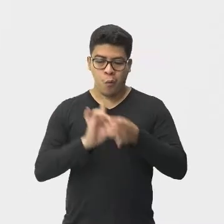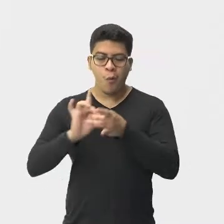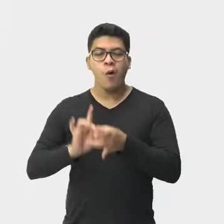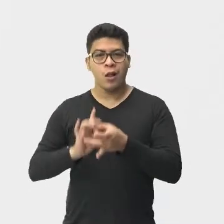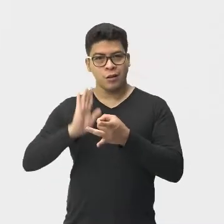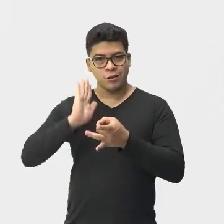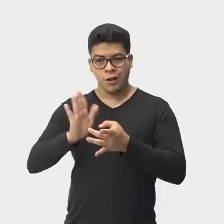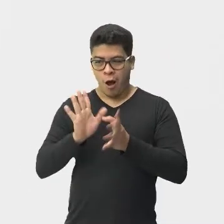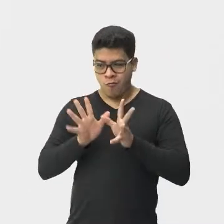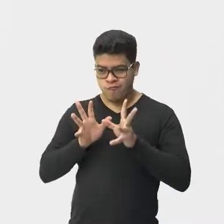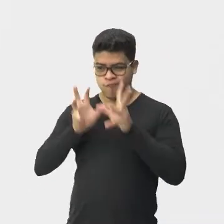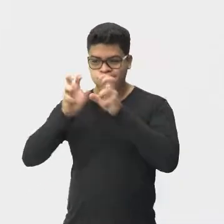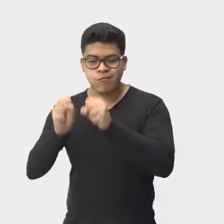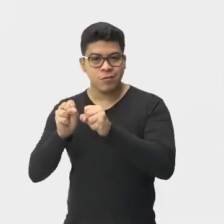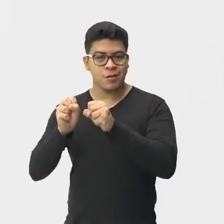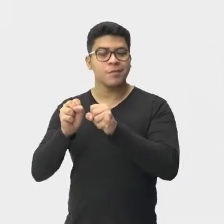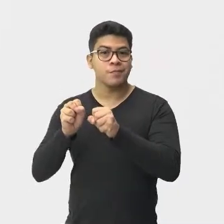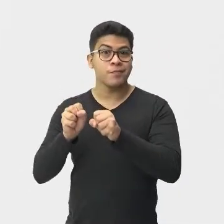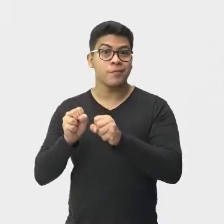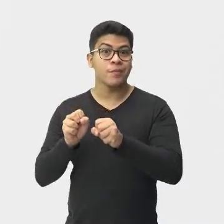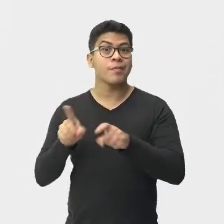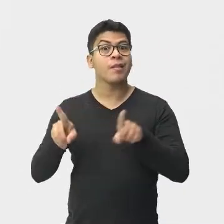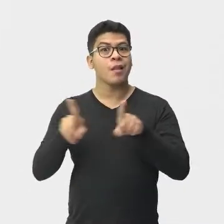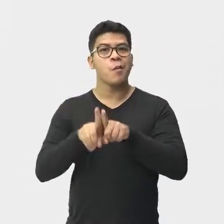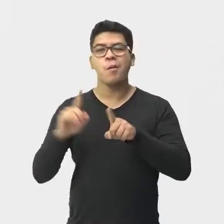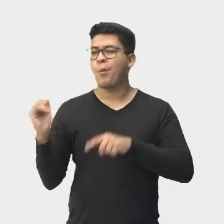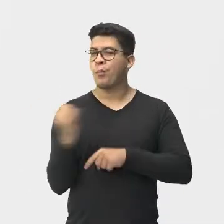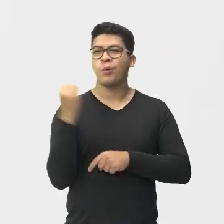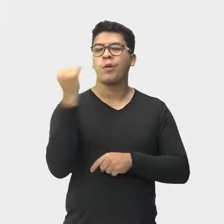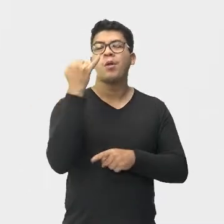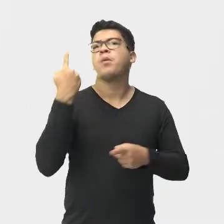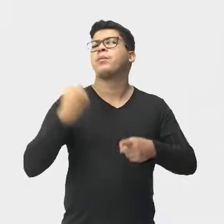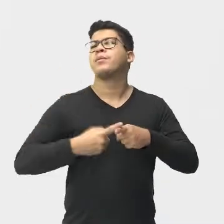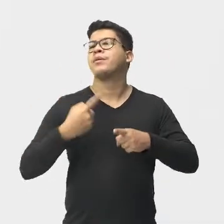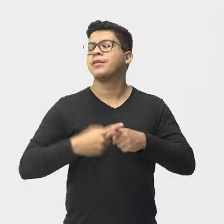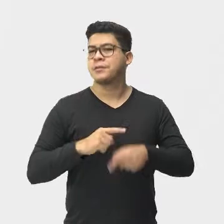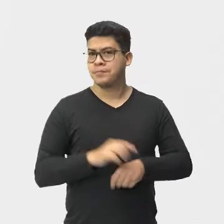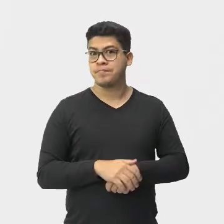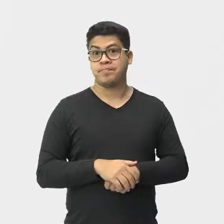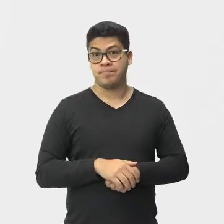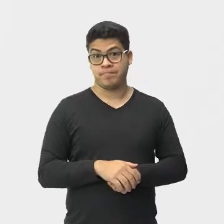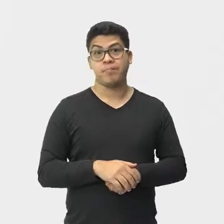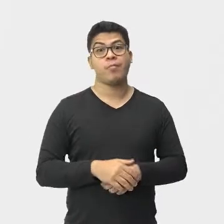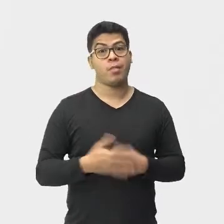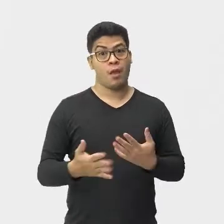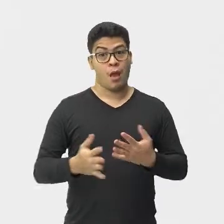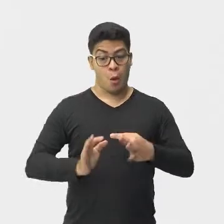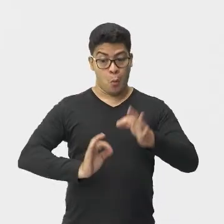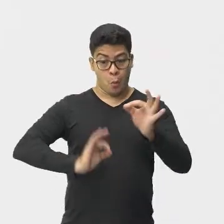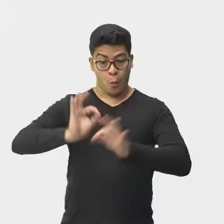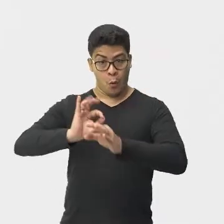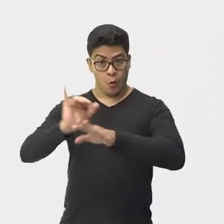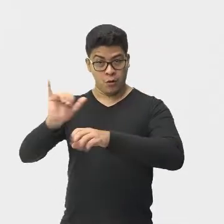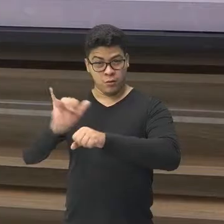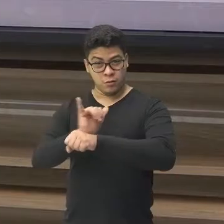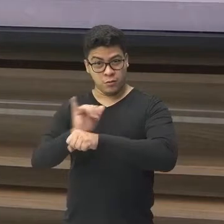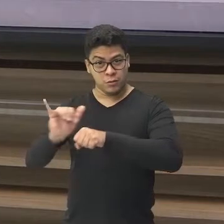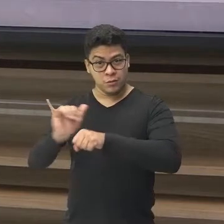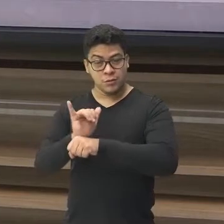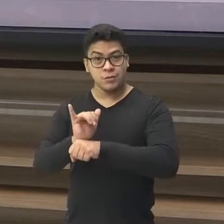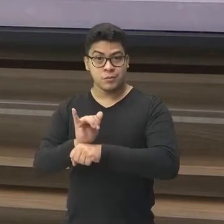certo? Além de Stalingrado, o dia D vai ser muito importante, porque essa tática que eles vão usar aqui vai ser a seguinte: eles